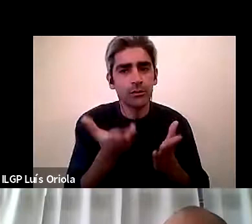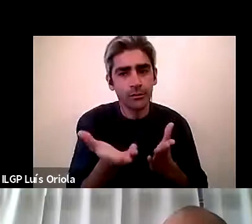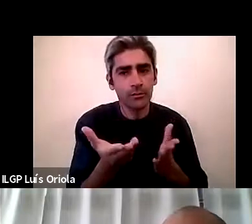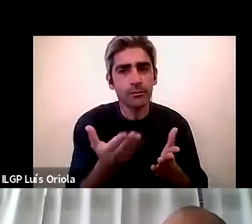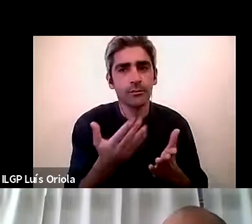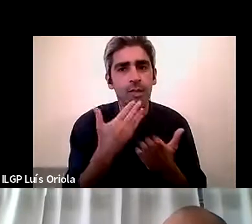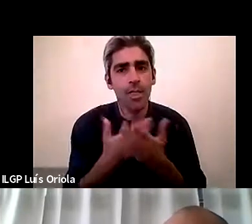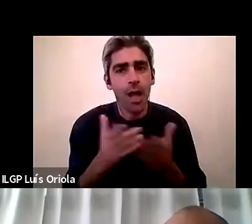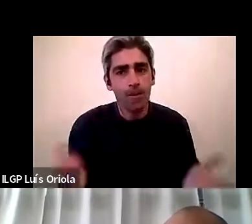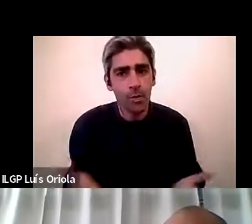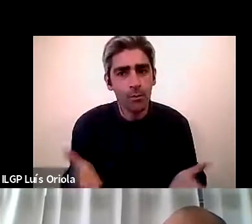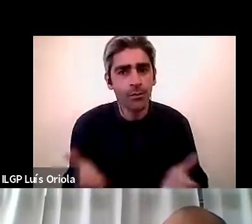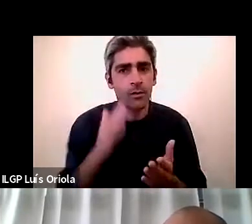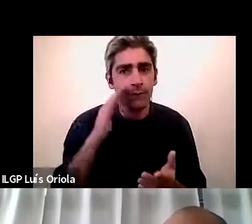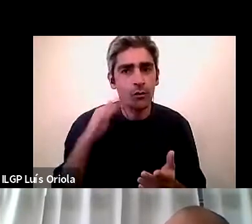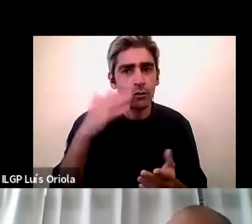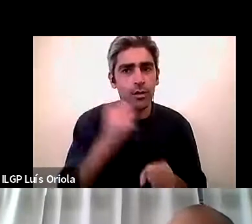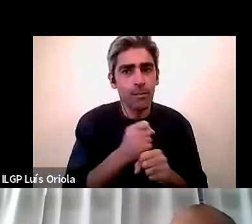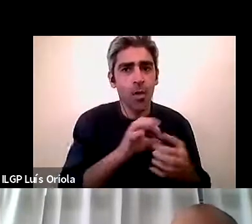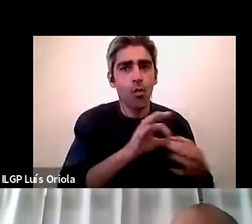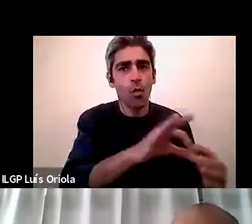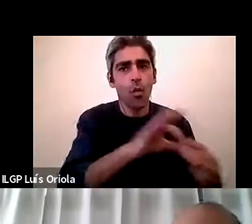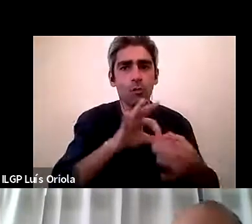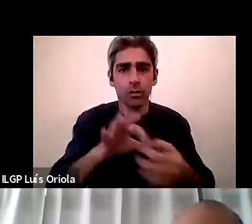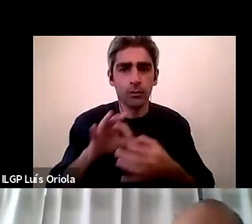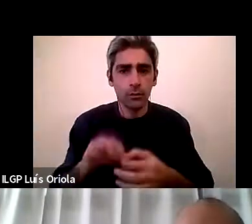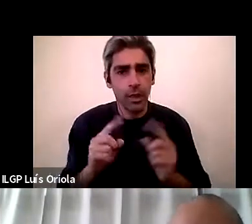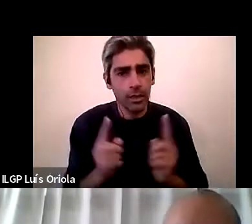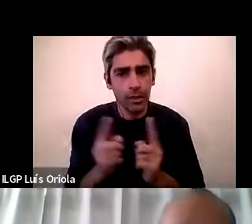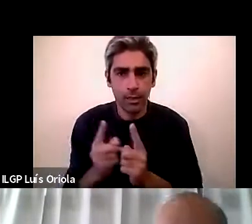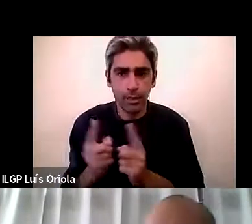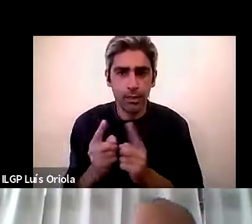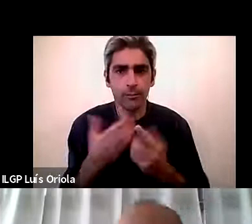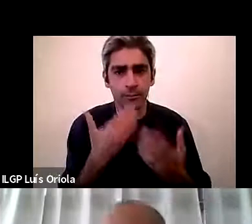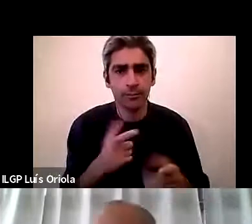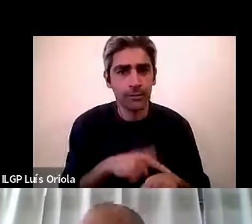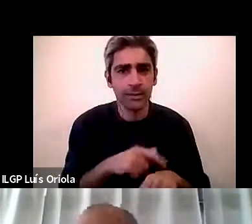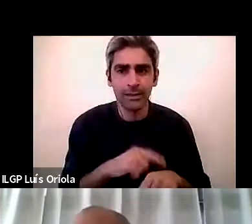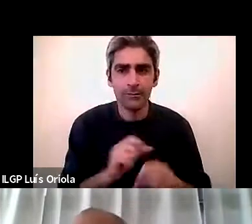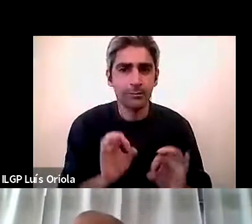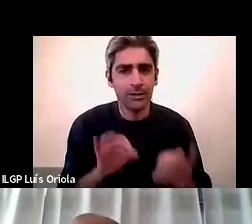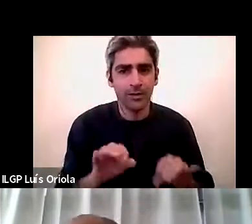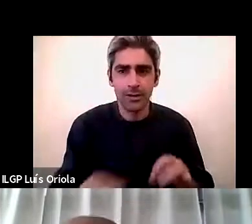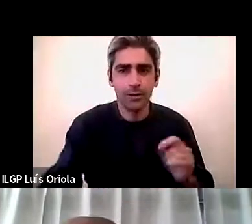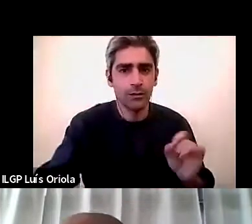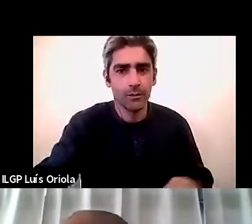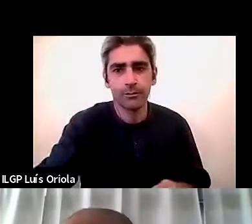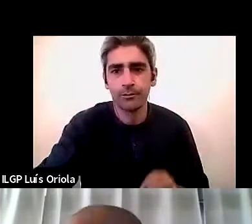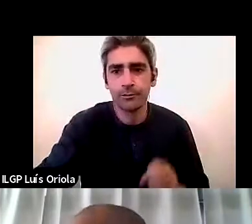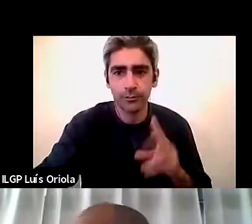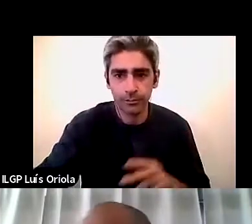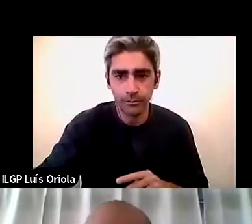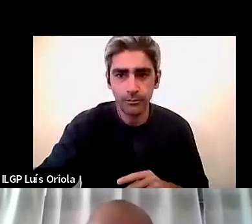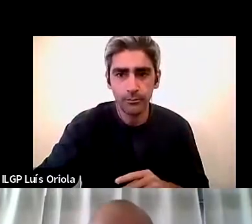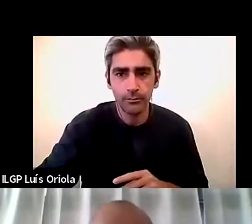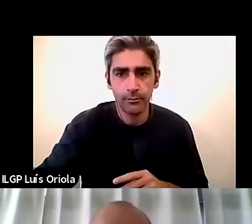para promover futuramente o trabalho colaborativo. Muito sinteticamente, está bem? Estamos mesmo a terminar. Muito, muito